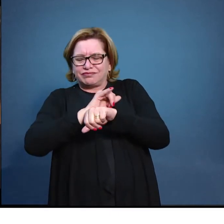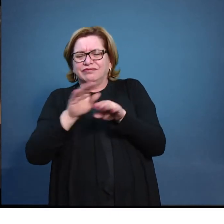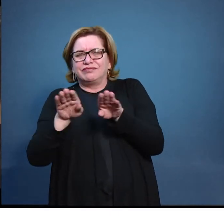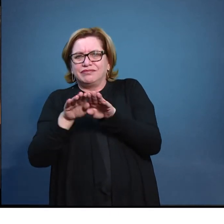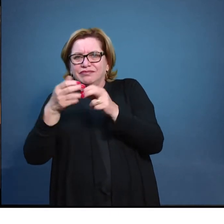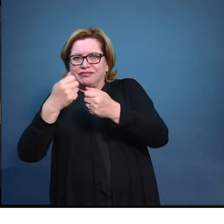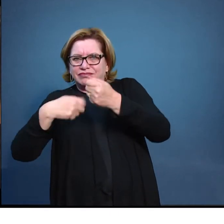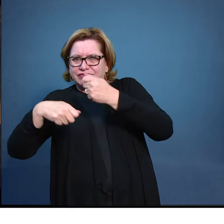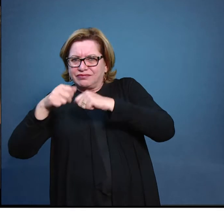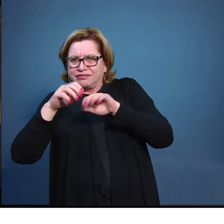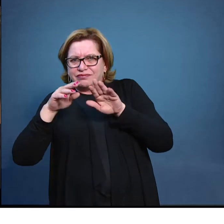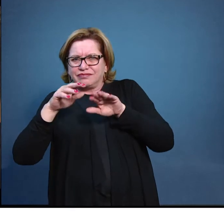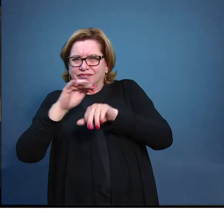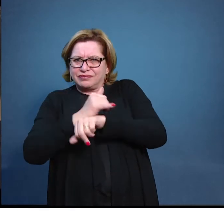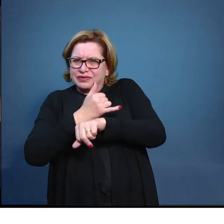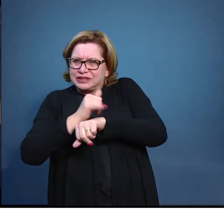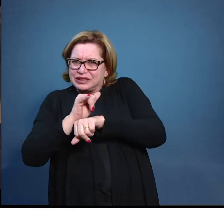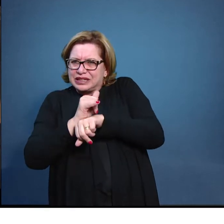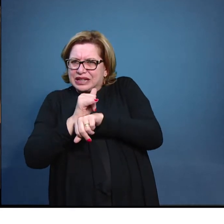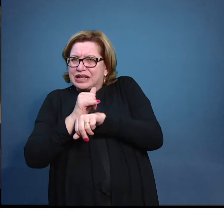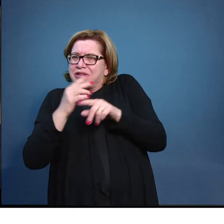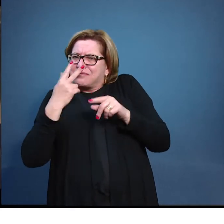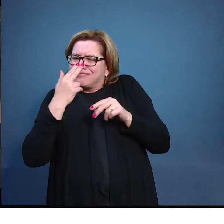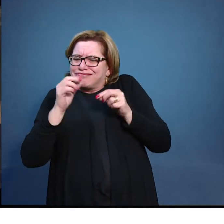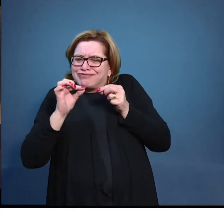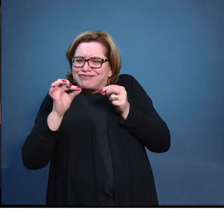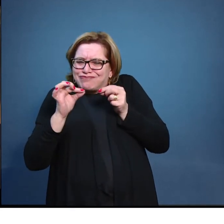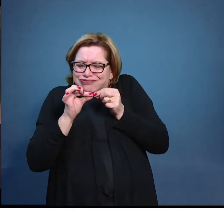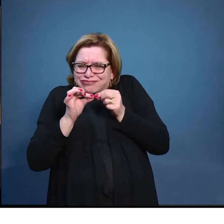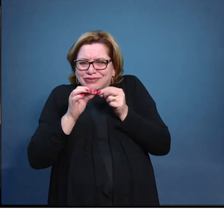administração estratégica são continuidades.